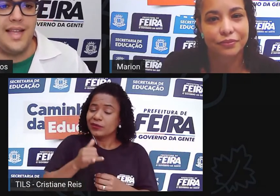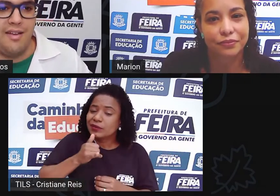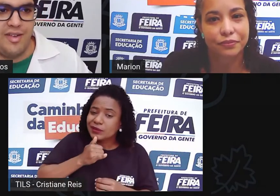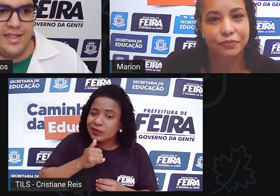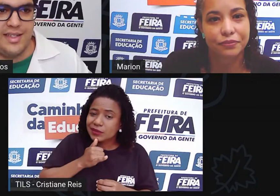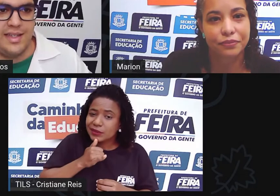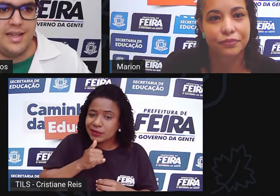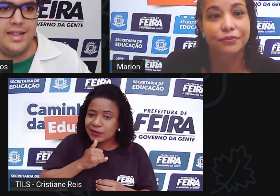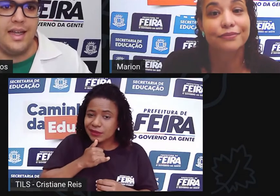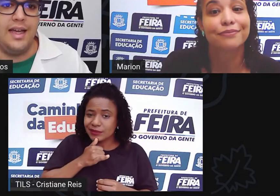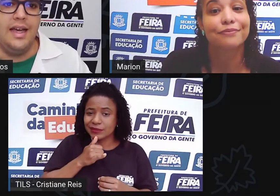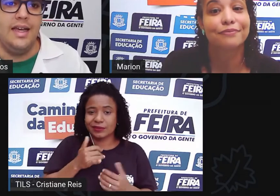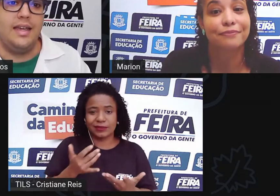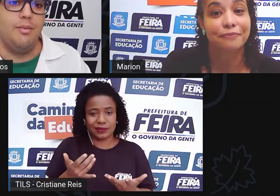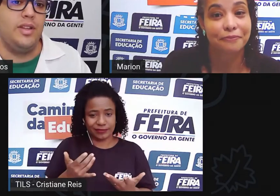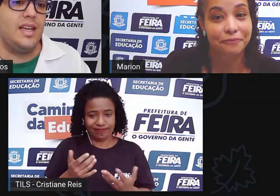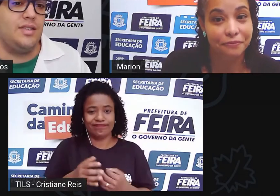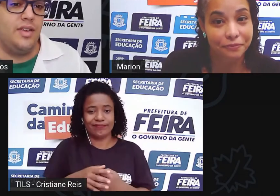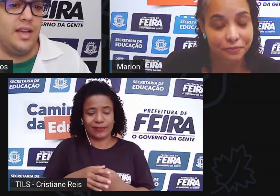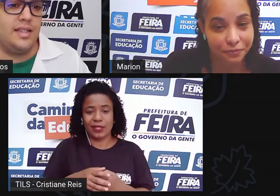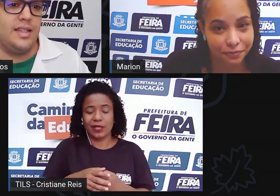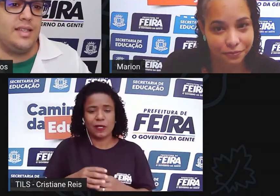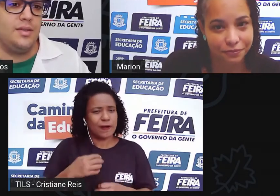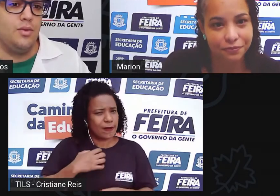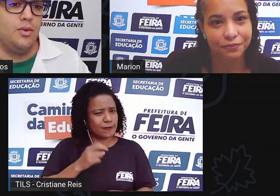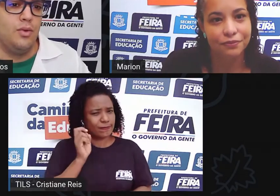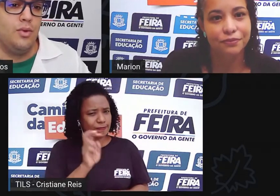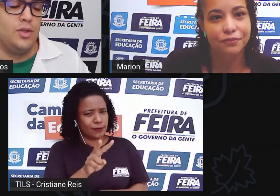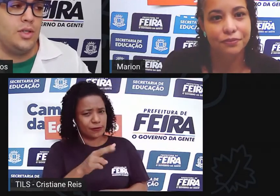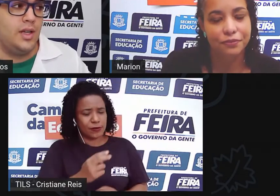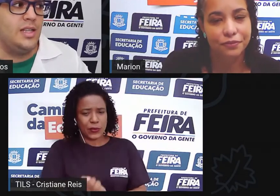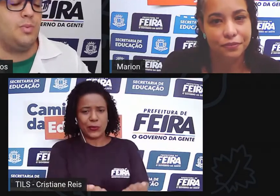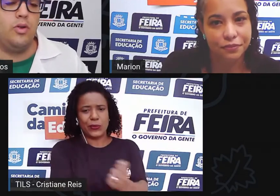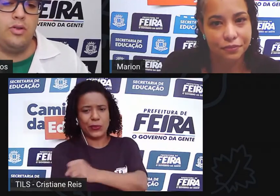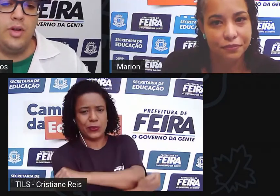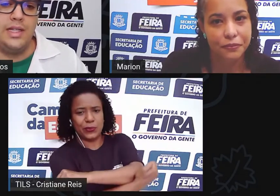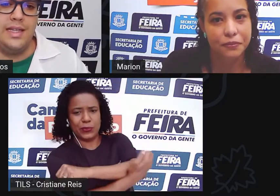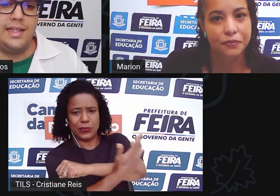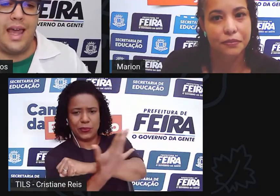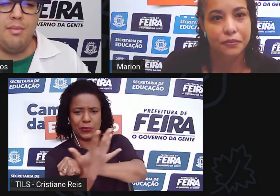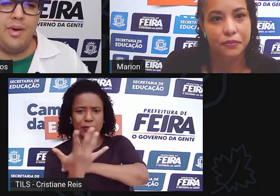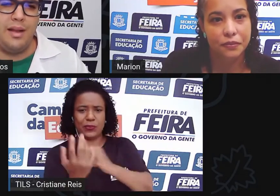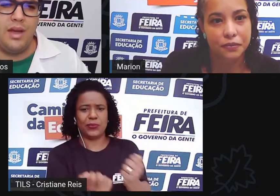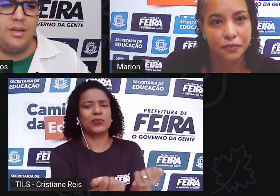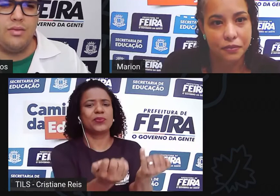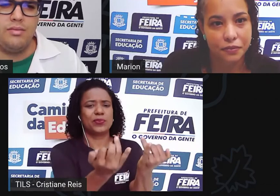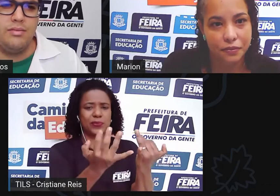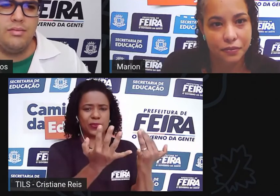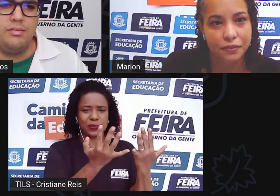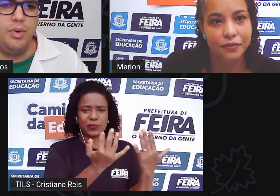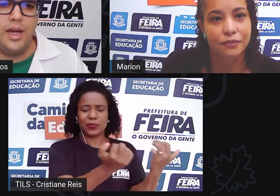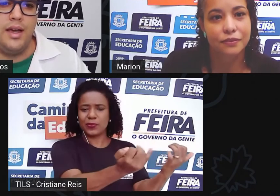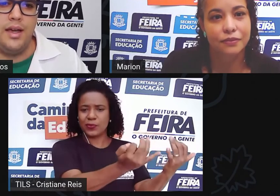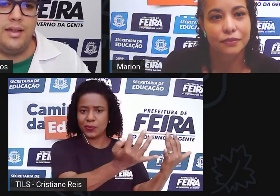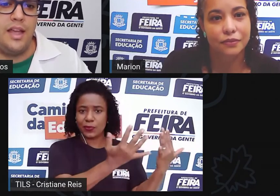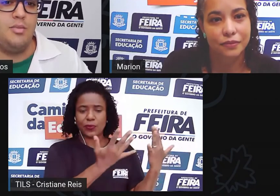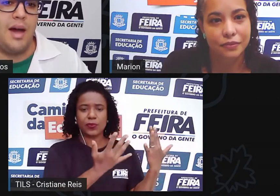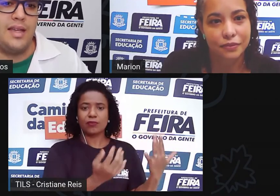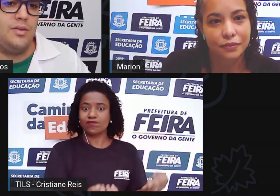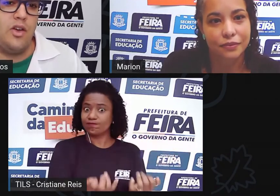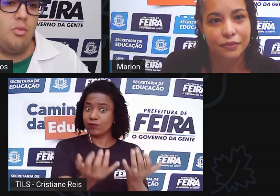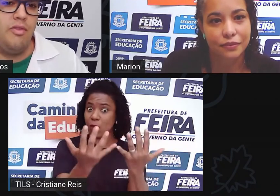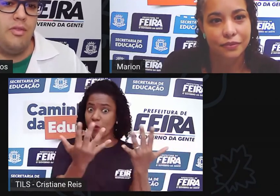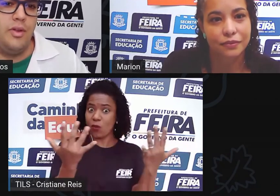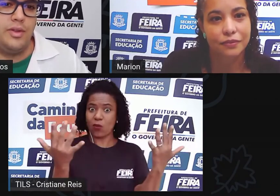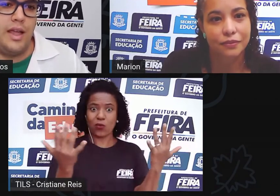super safras, né? E que muitas vezes os grandes produtores, eles queimam o alimento, porque tem